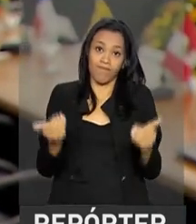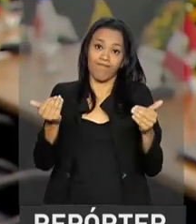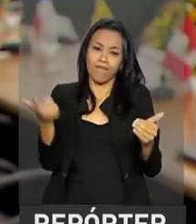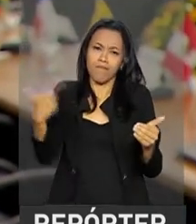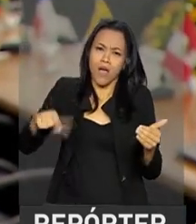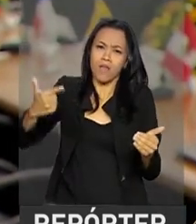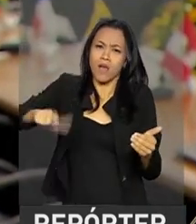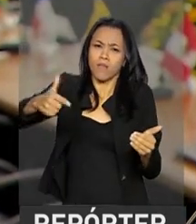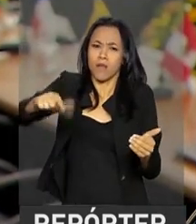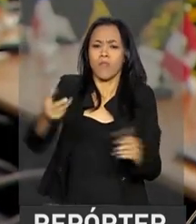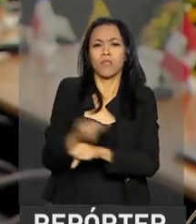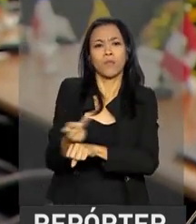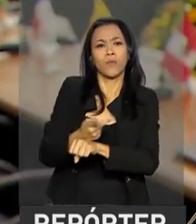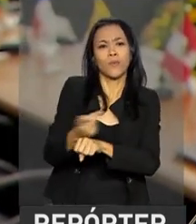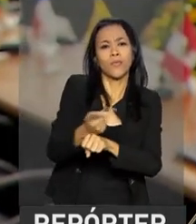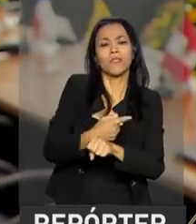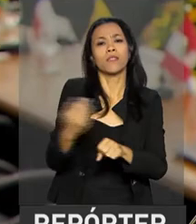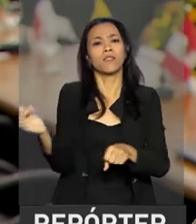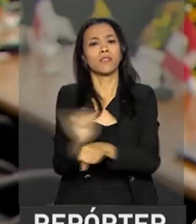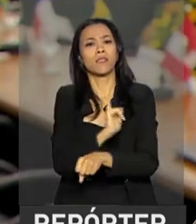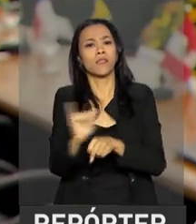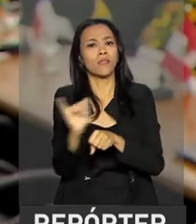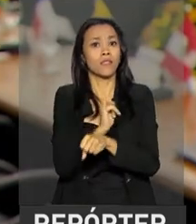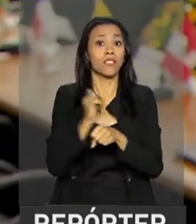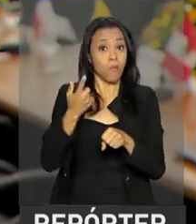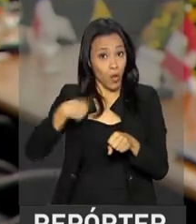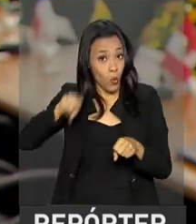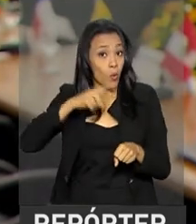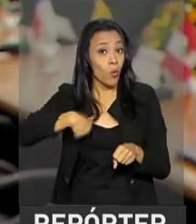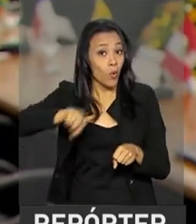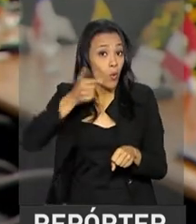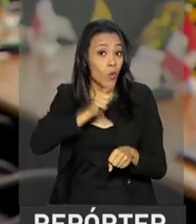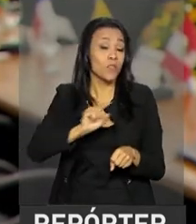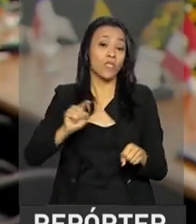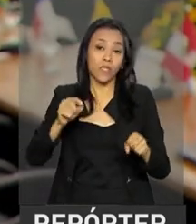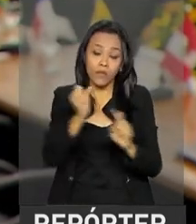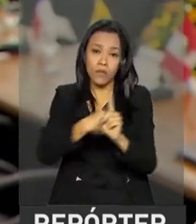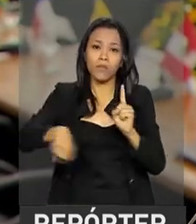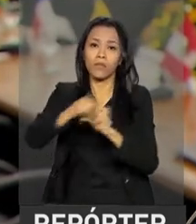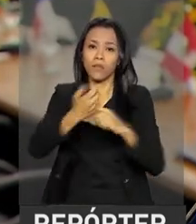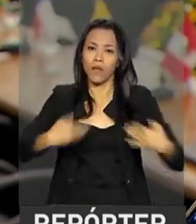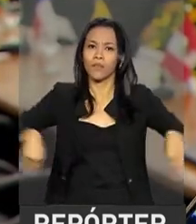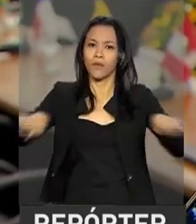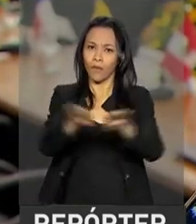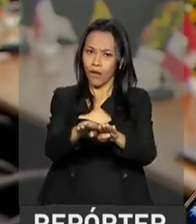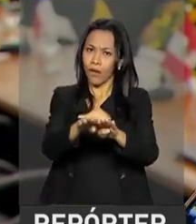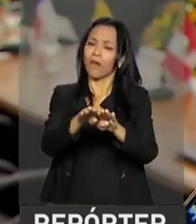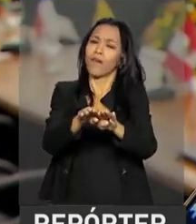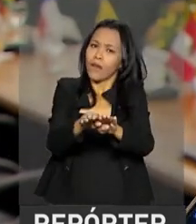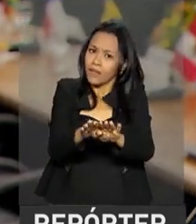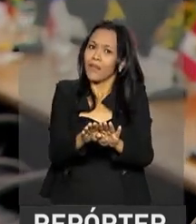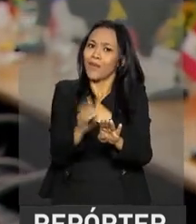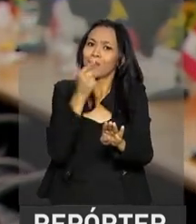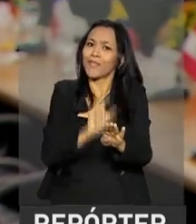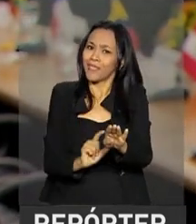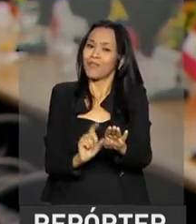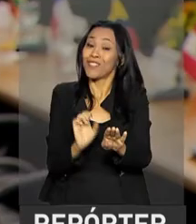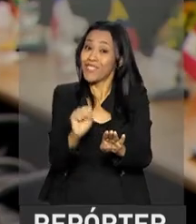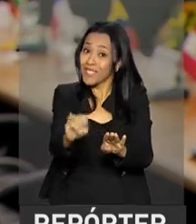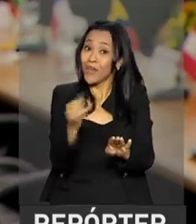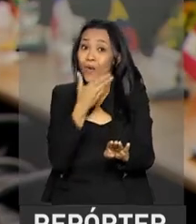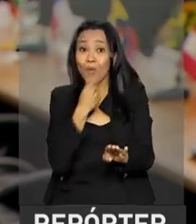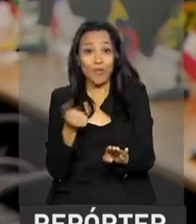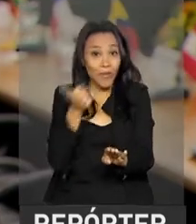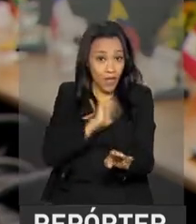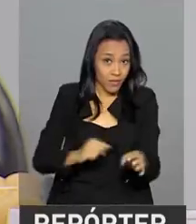procurando buscando um mecanismo para quê possamos ter uma sociedade mais igual mais justo mais igualitário e só teremos isso não tivemos mulheres e homens